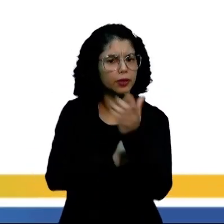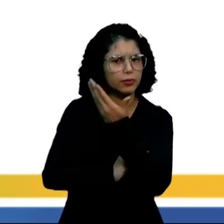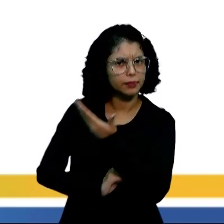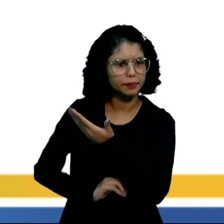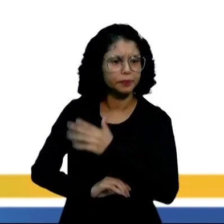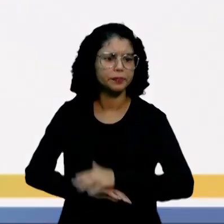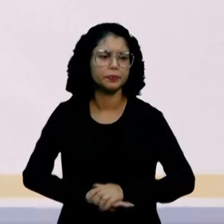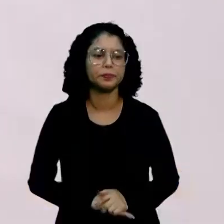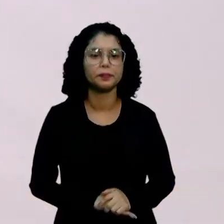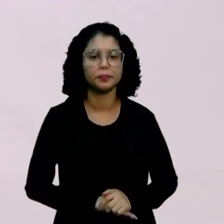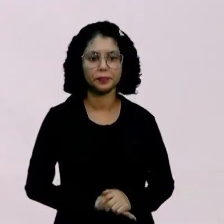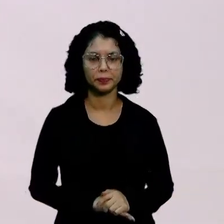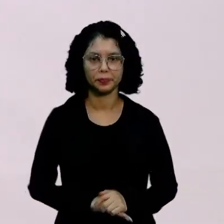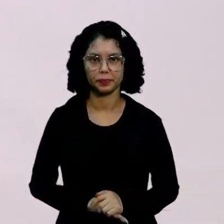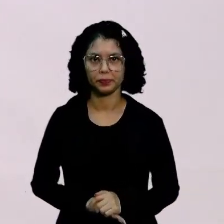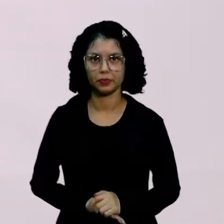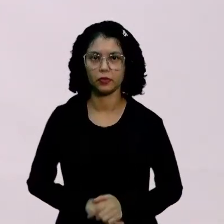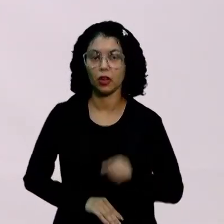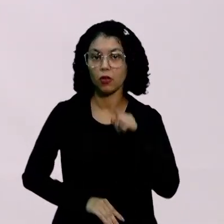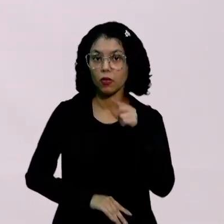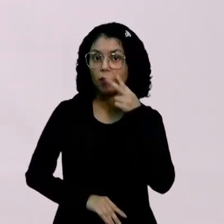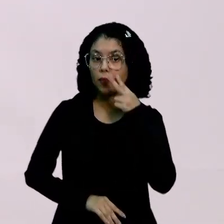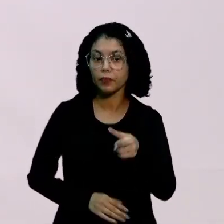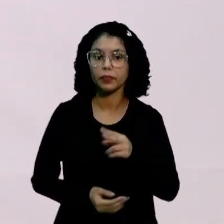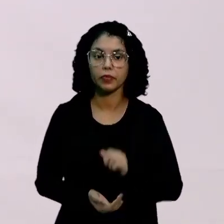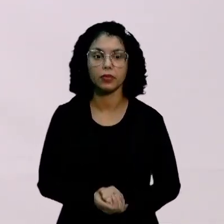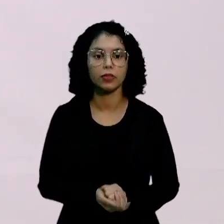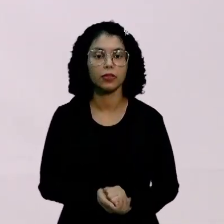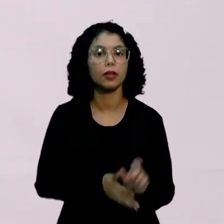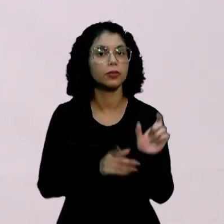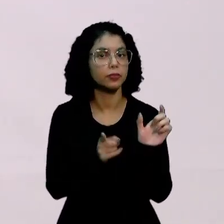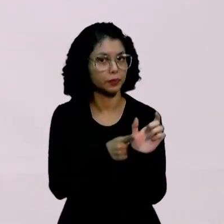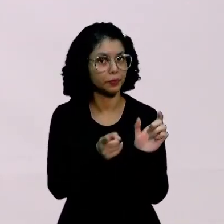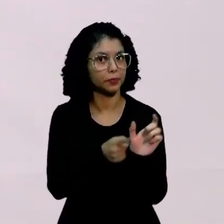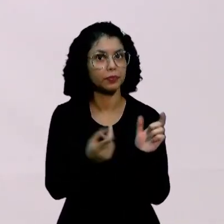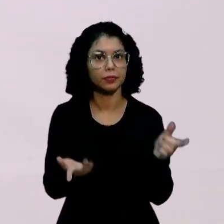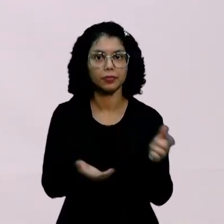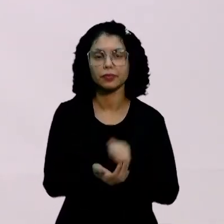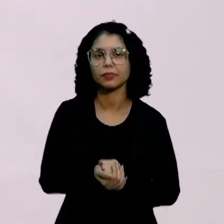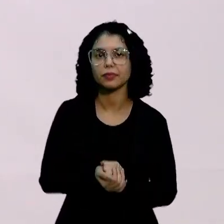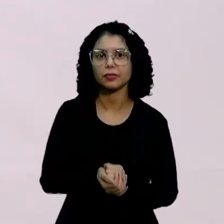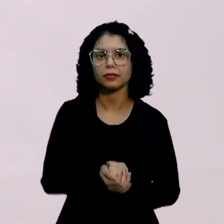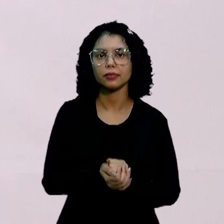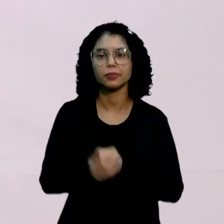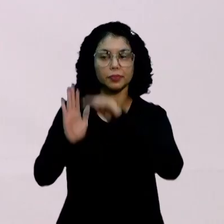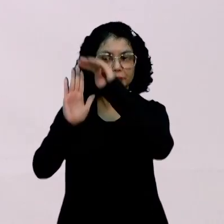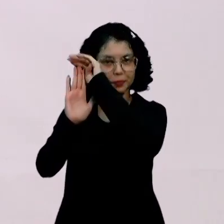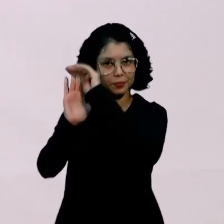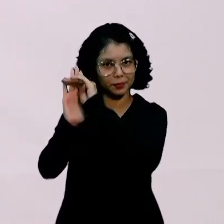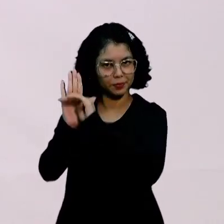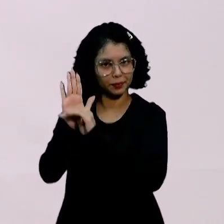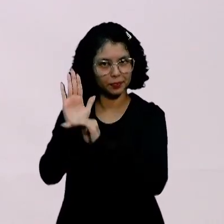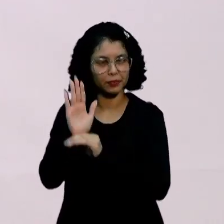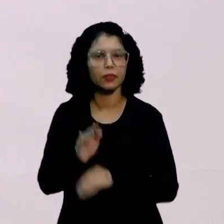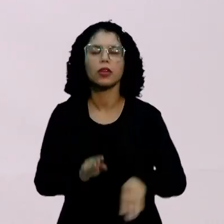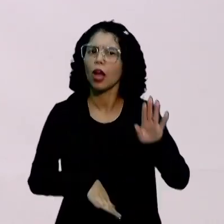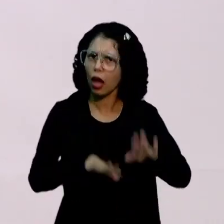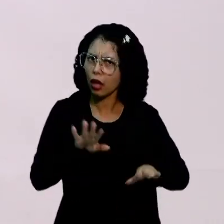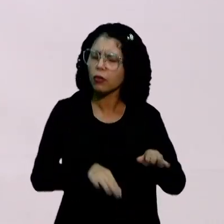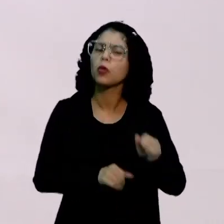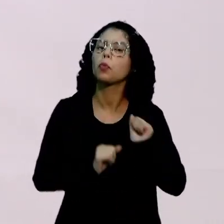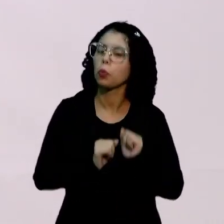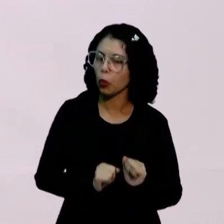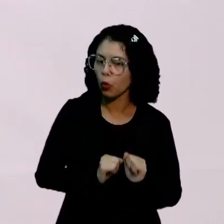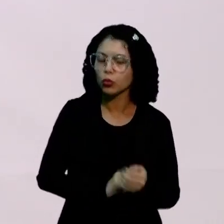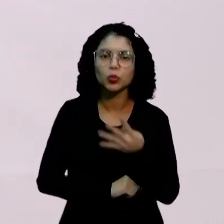palavras? Vocês veem aí que são palavras, essas que estão na lista, que vocês muito provavelmente